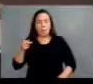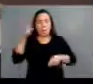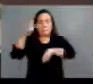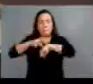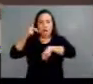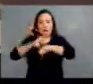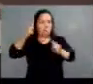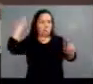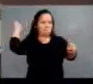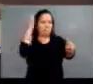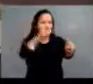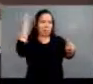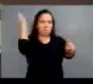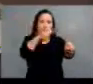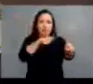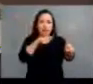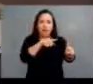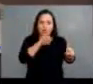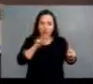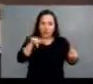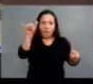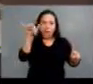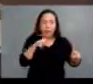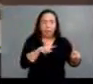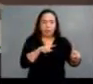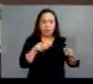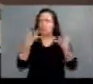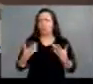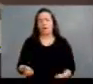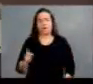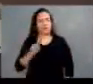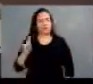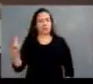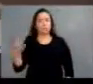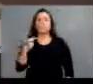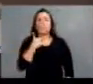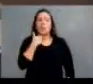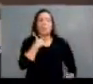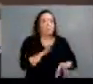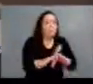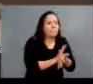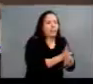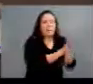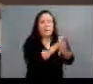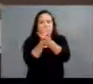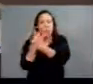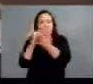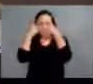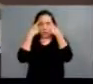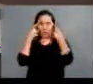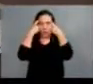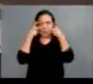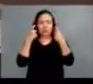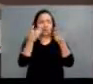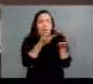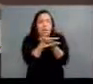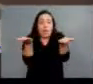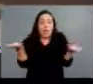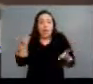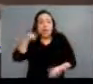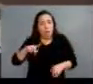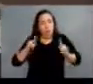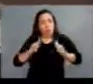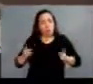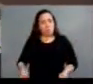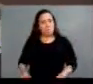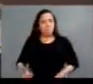apedreje, é inconcebível que se utilize de preconceito e violência contra seres humanos por causa